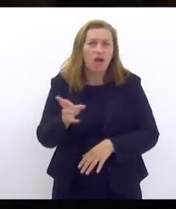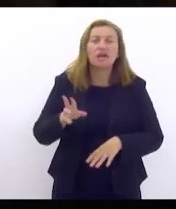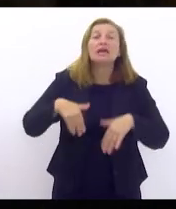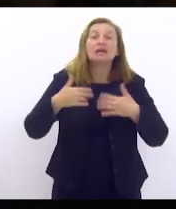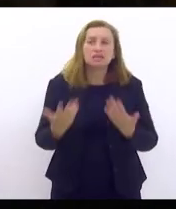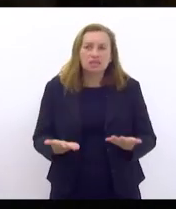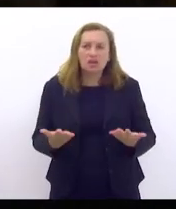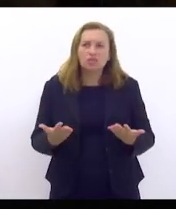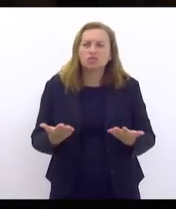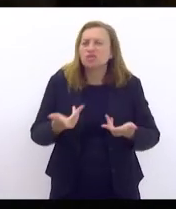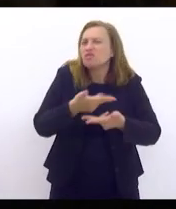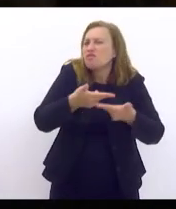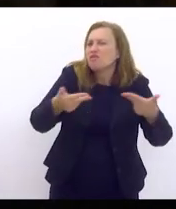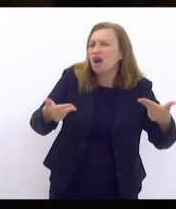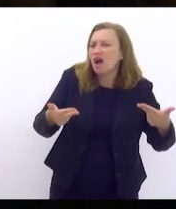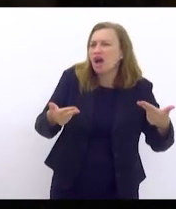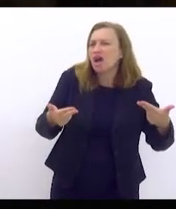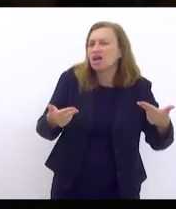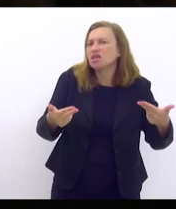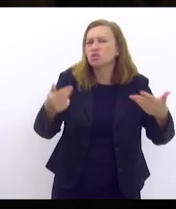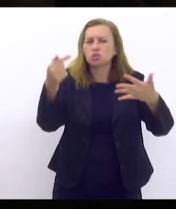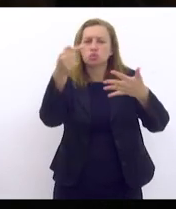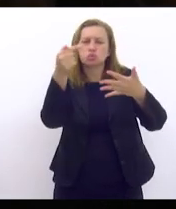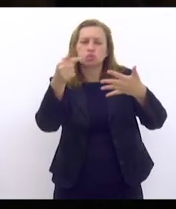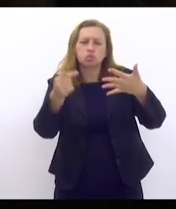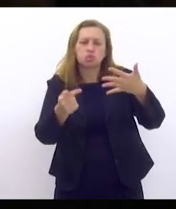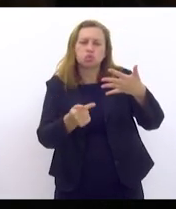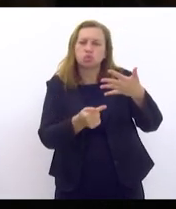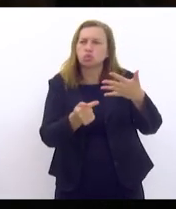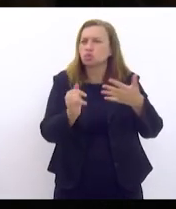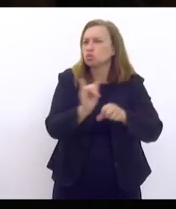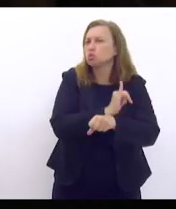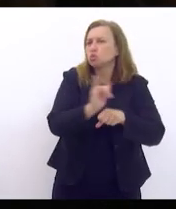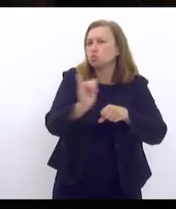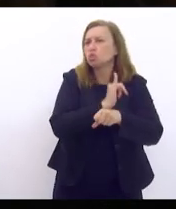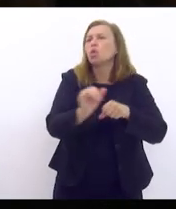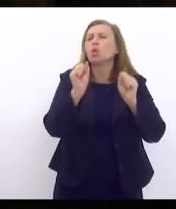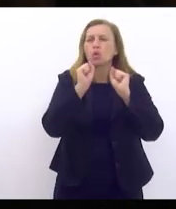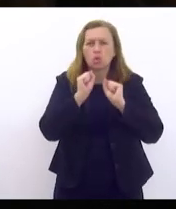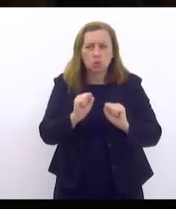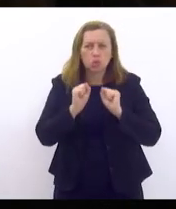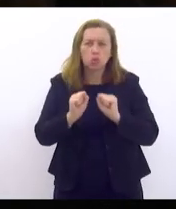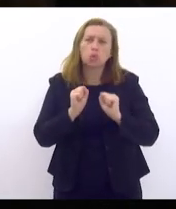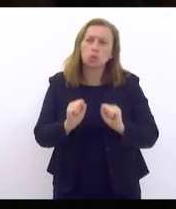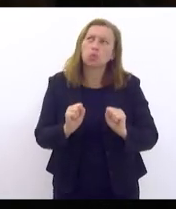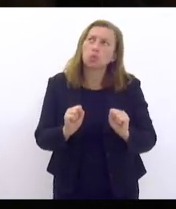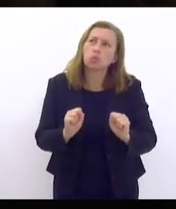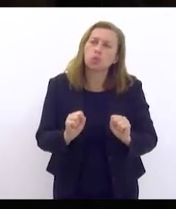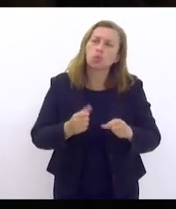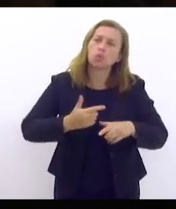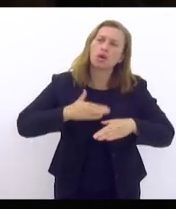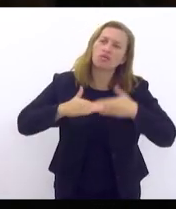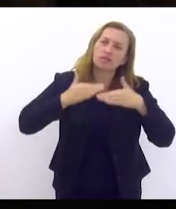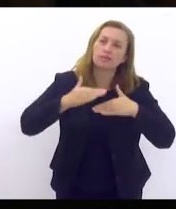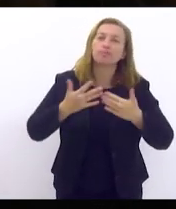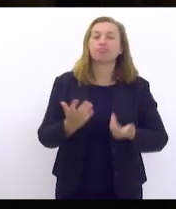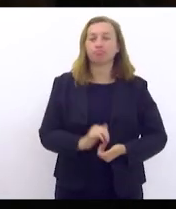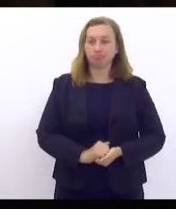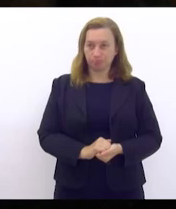tem uma série de medidas que nós podemos avançar